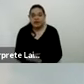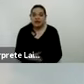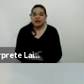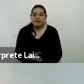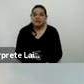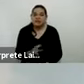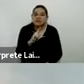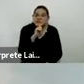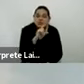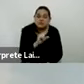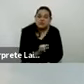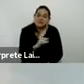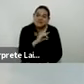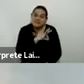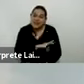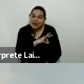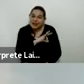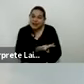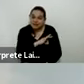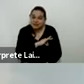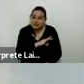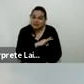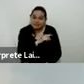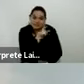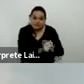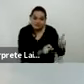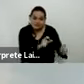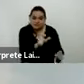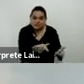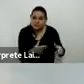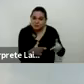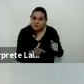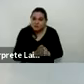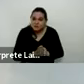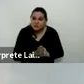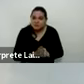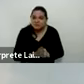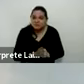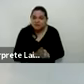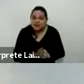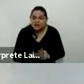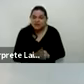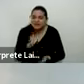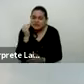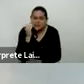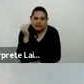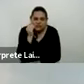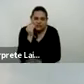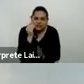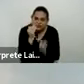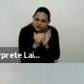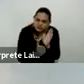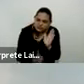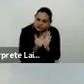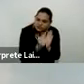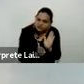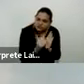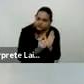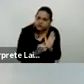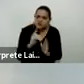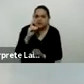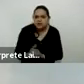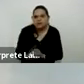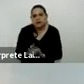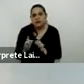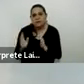média salarial dos trabalhadores. Cada vez mais se tenta retirar direitos nos momentos de crise.